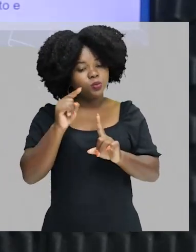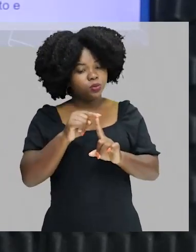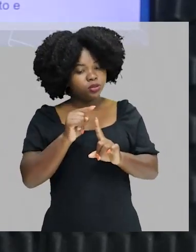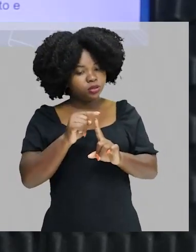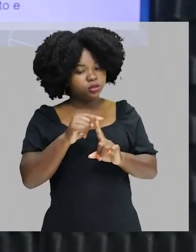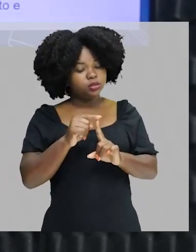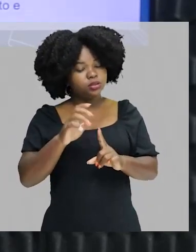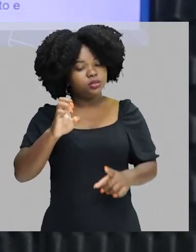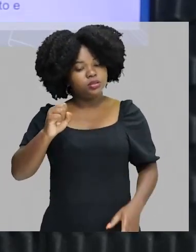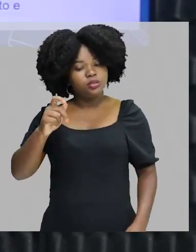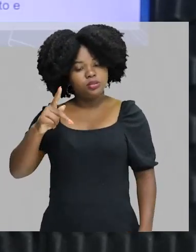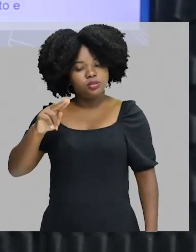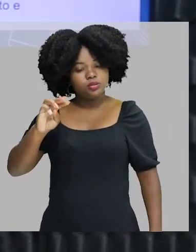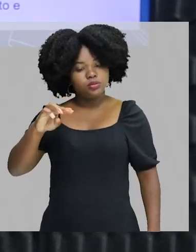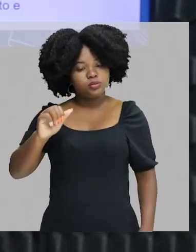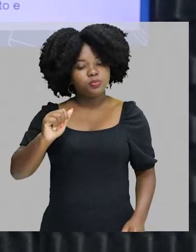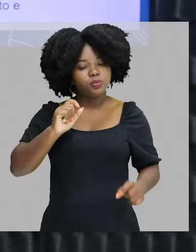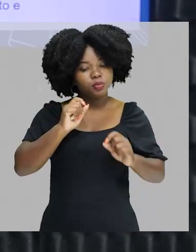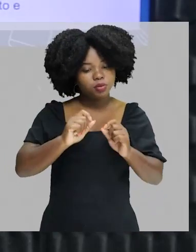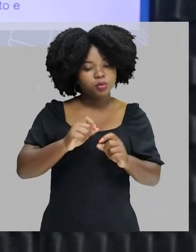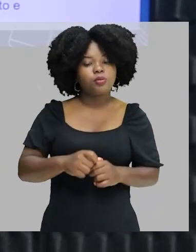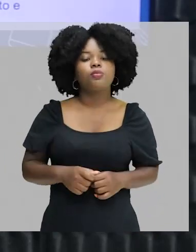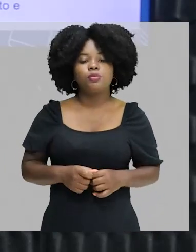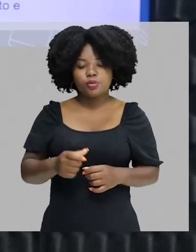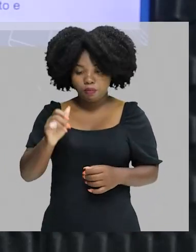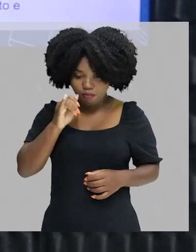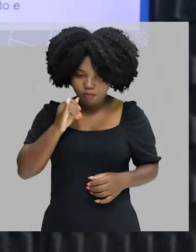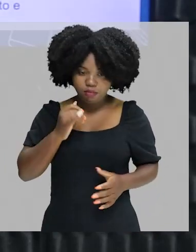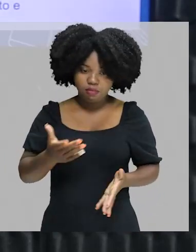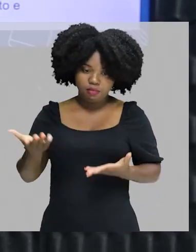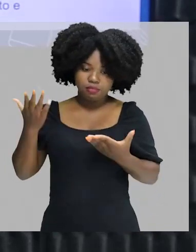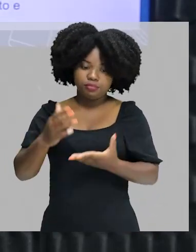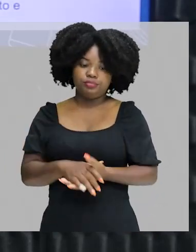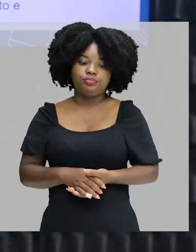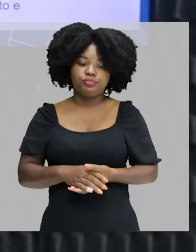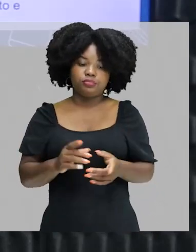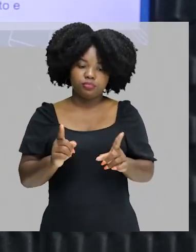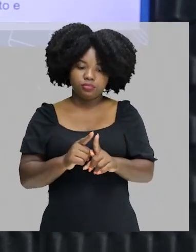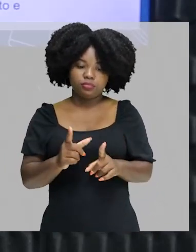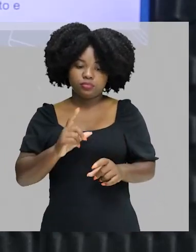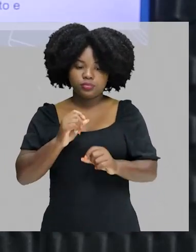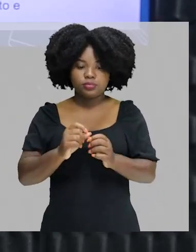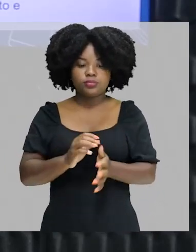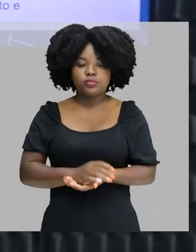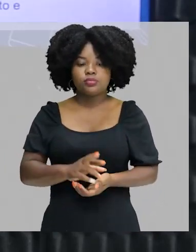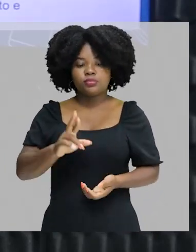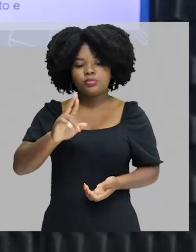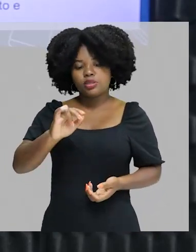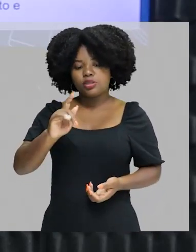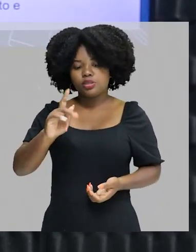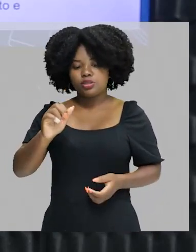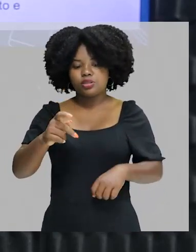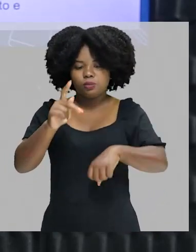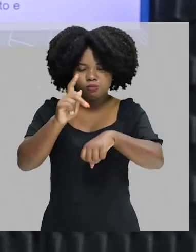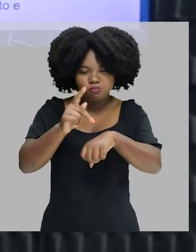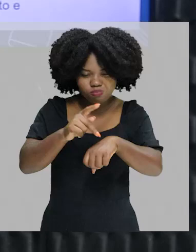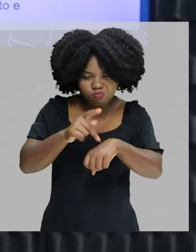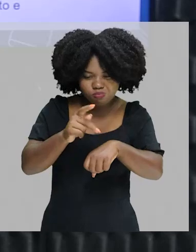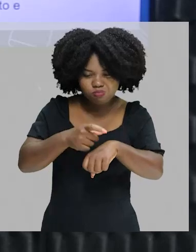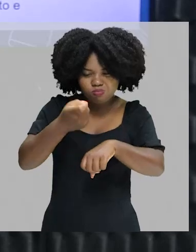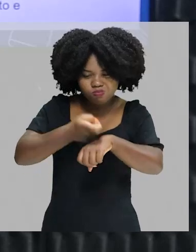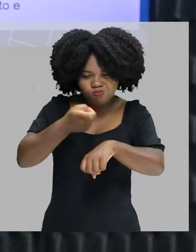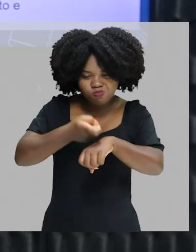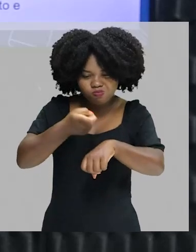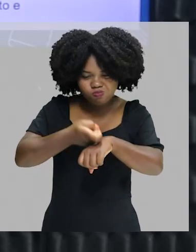de espuma é uma poliuretana. Nós temos também espumas rígidas, ou na verdade